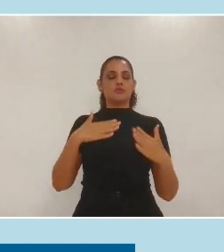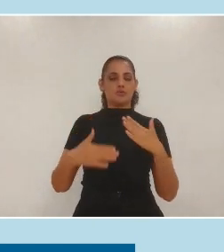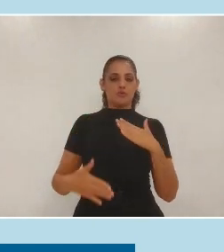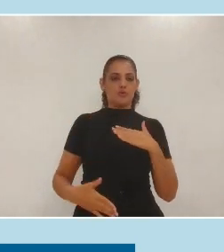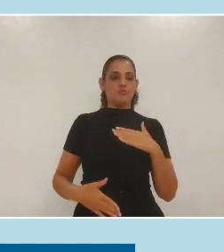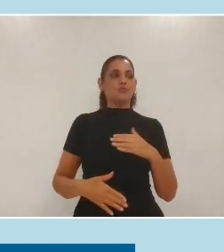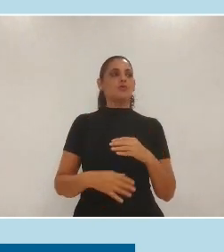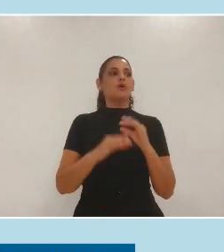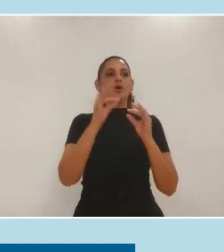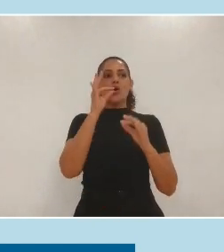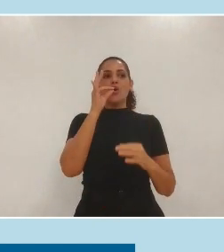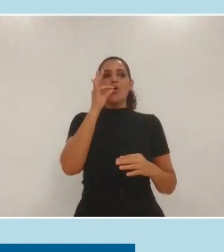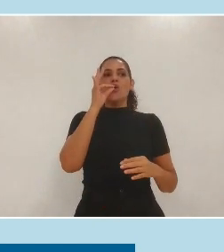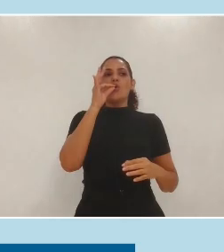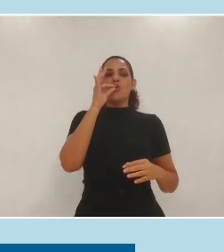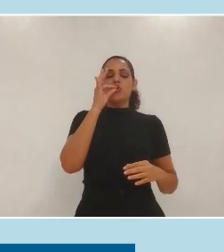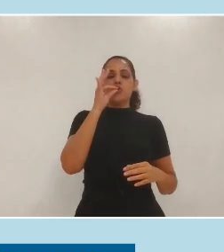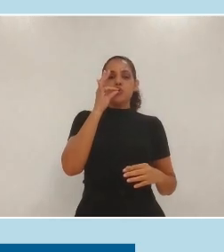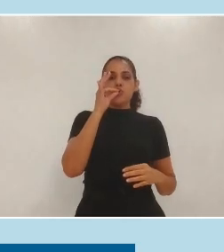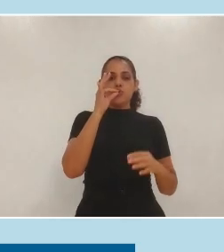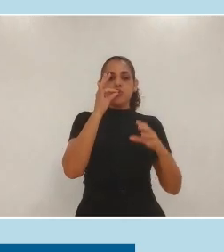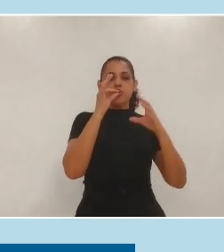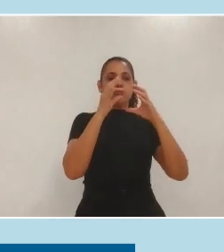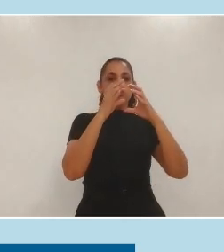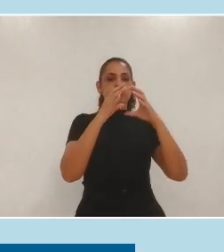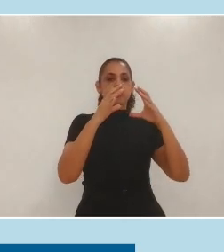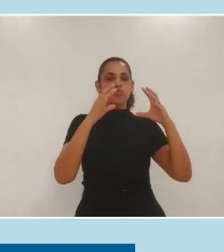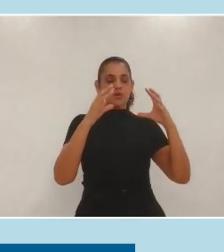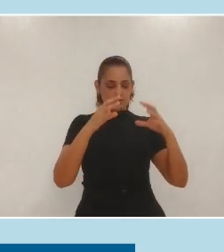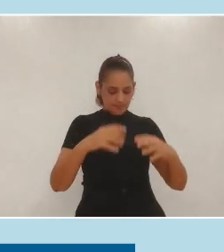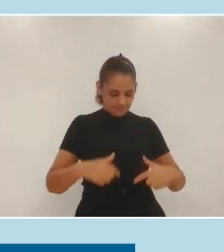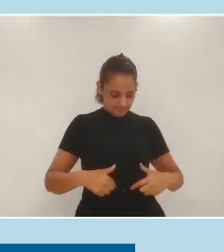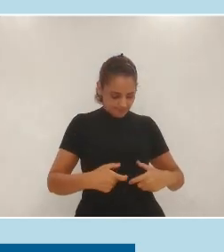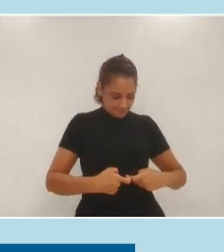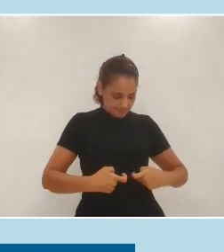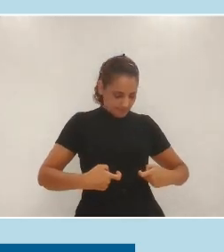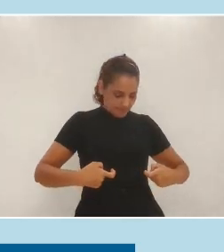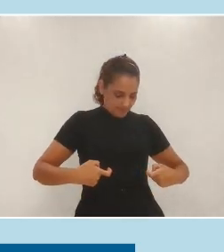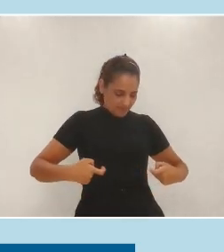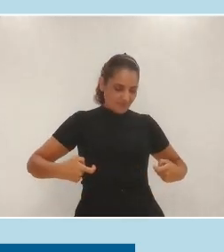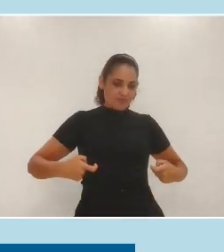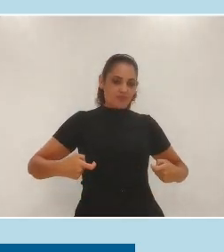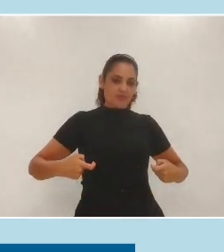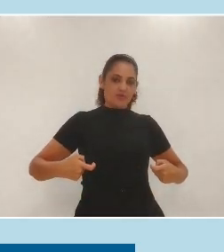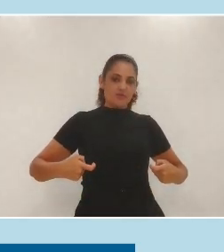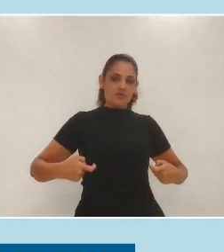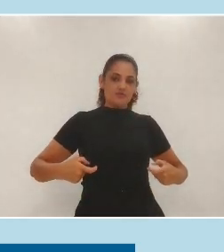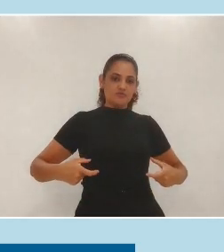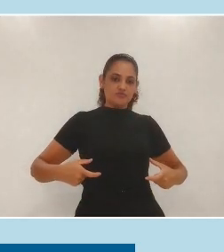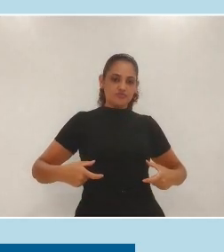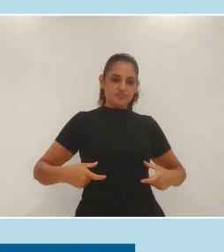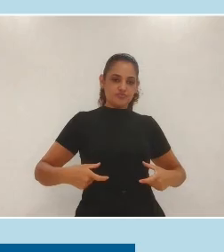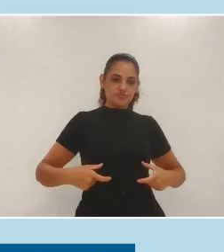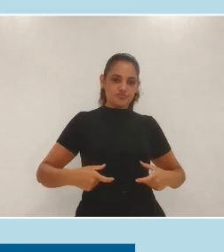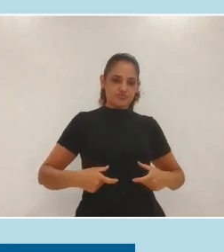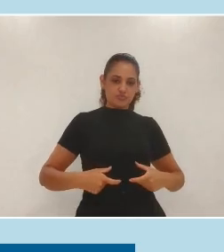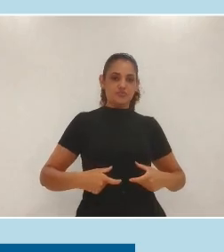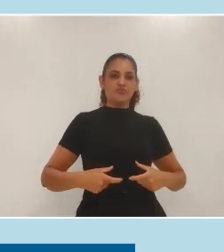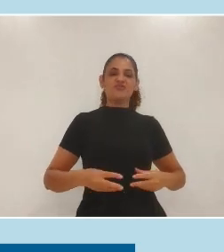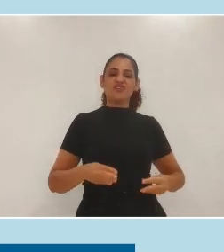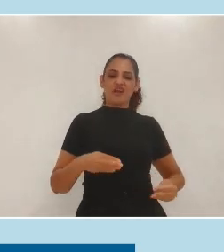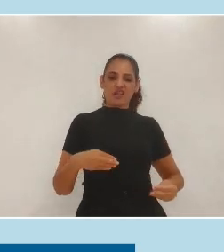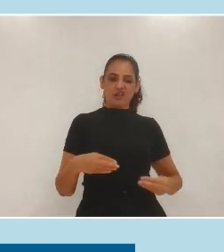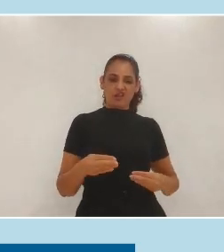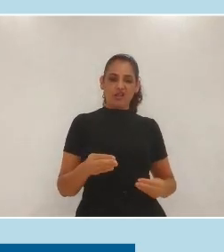como se eu estendesse um balão, mas como o colágeno é defeituoso, ele não consegue mais voltar para o lugar. Vai